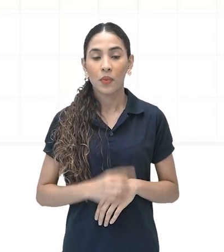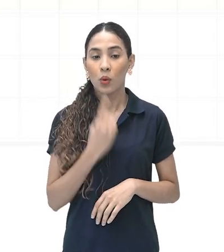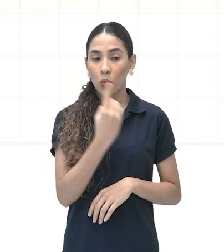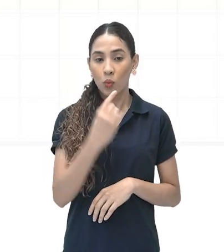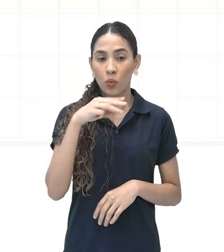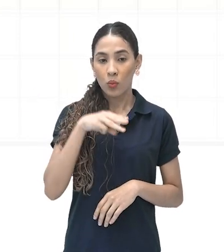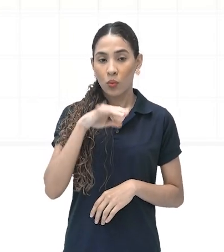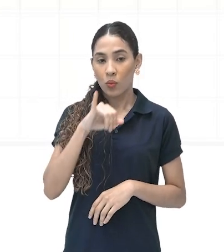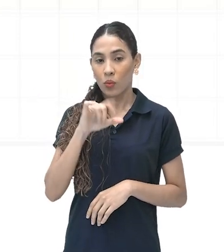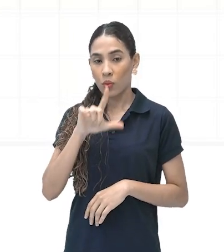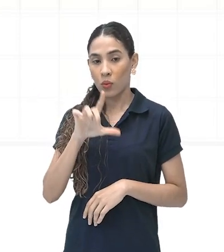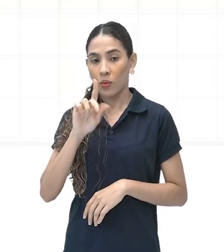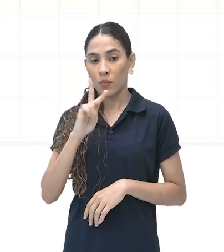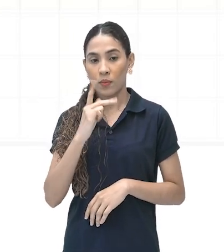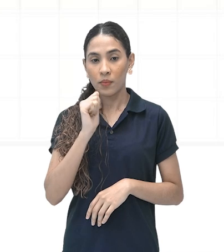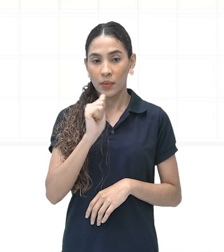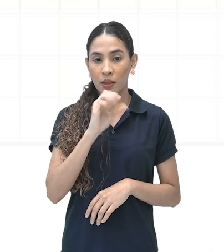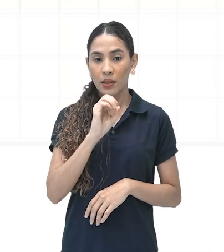1 milhão.